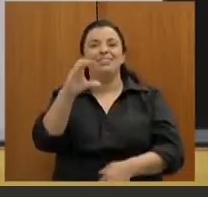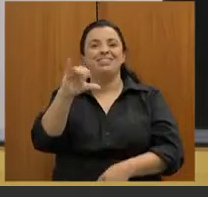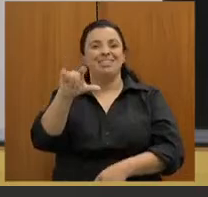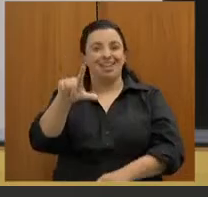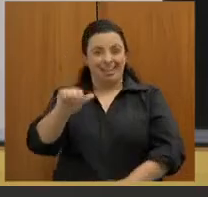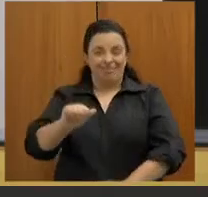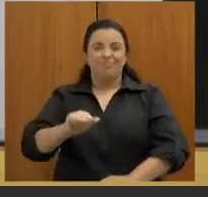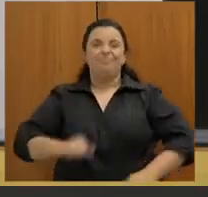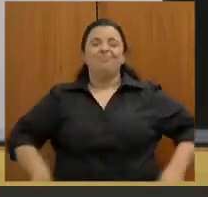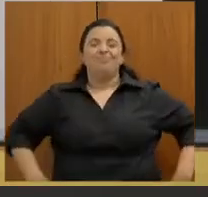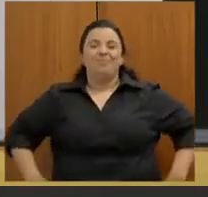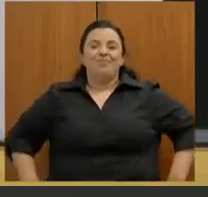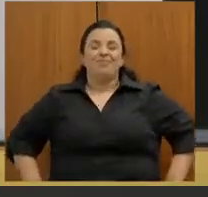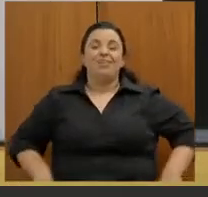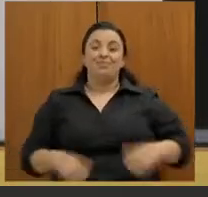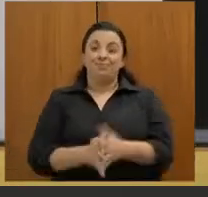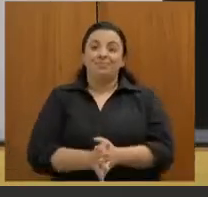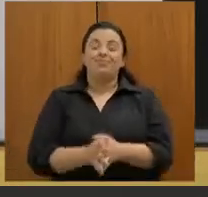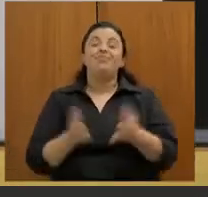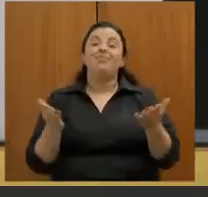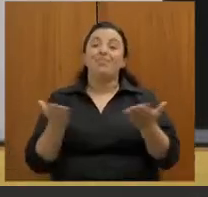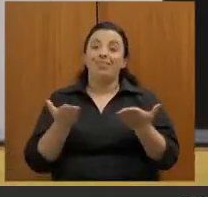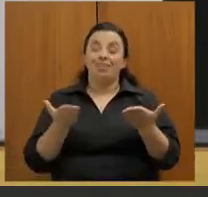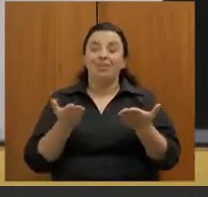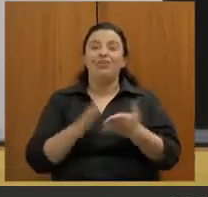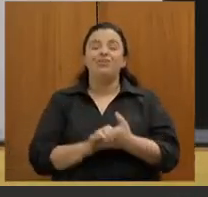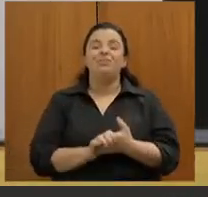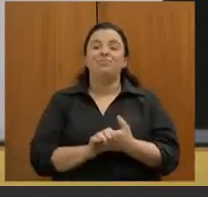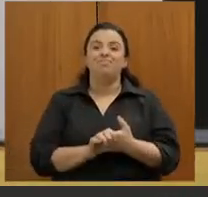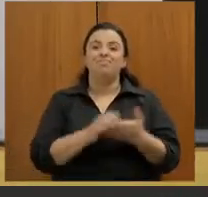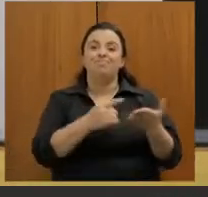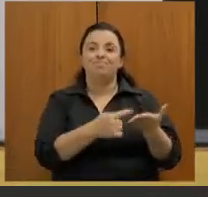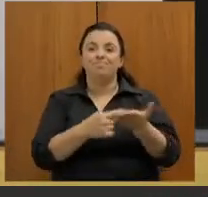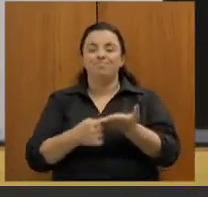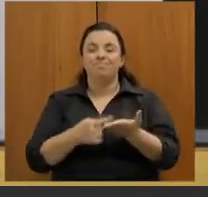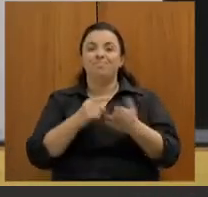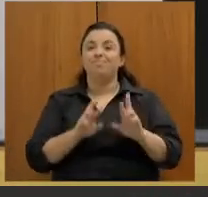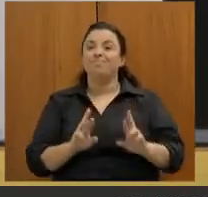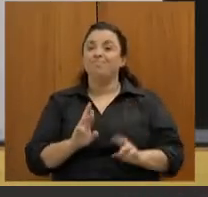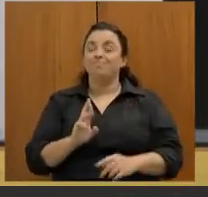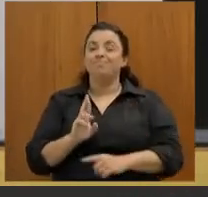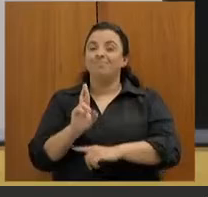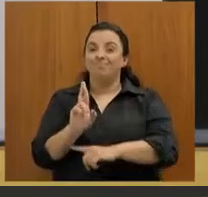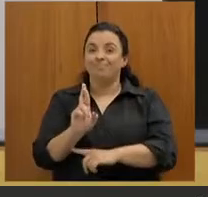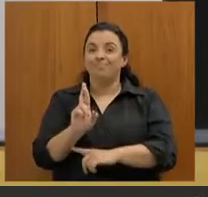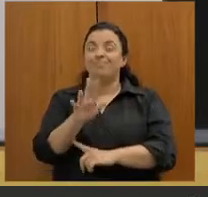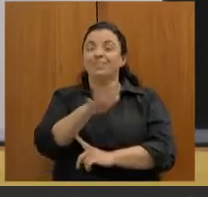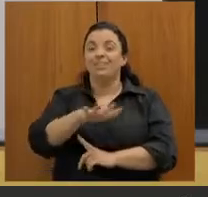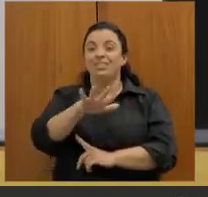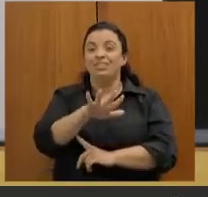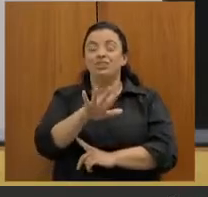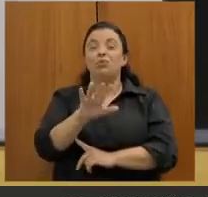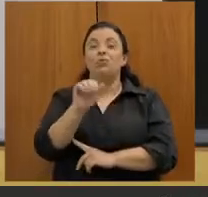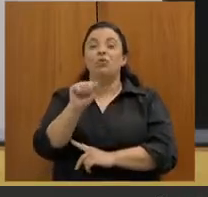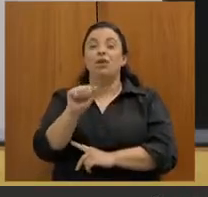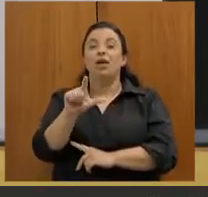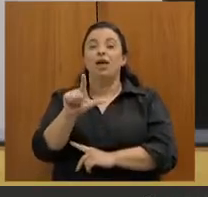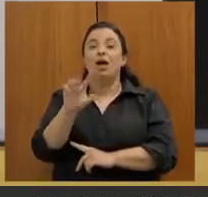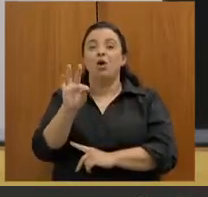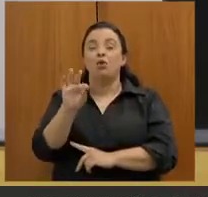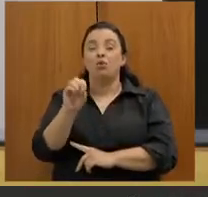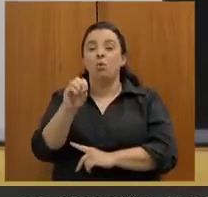e agora eu vou convidar aqui o nosso representante da região do alto Paranaíba